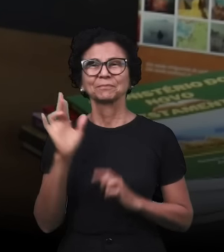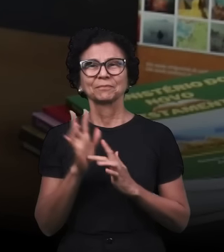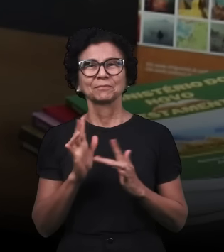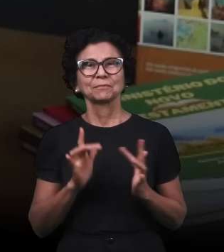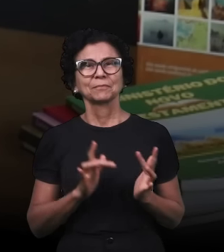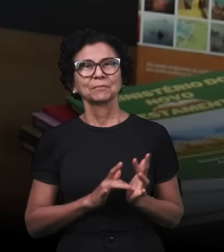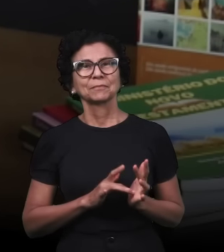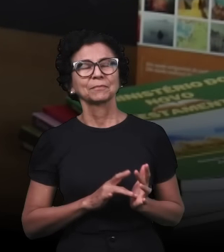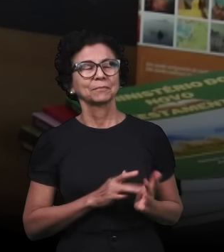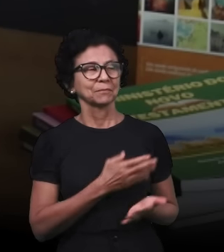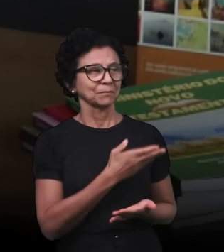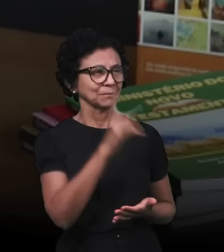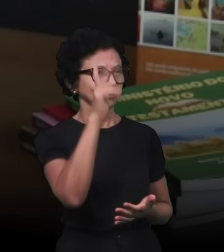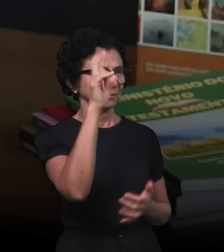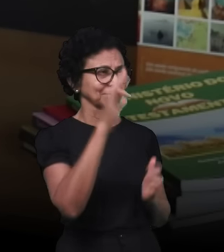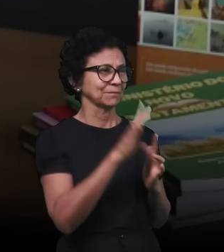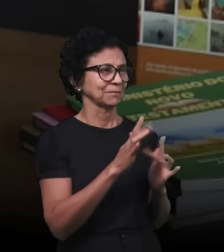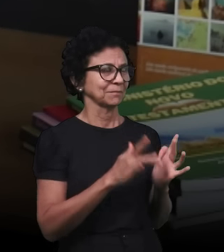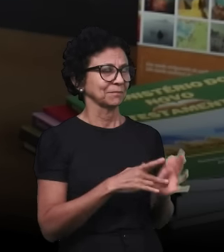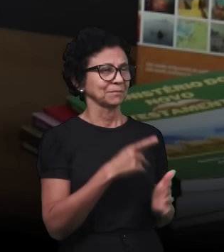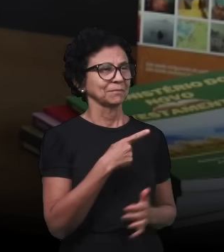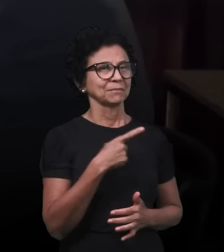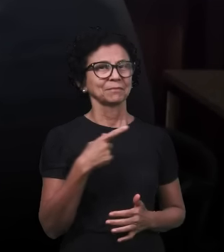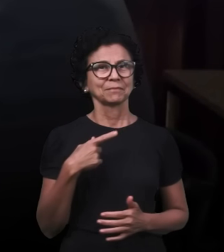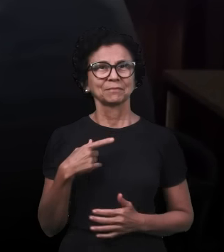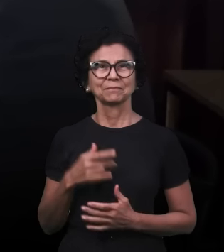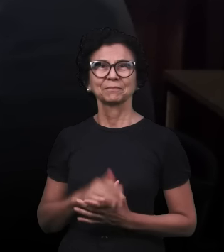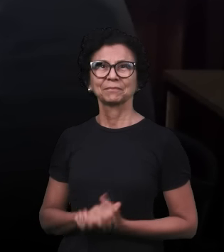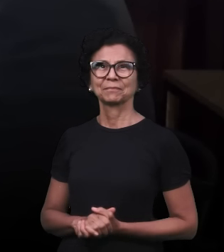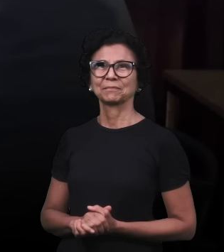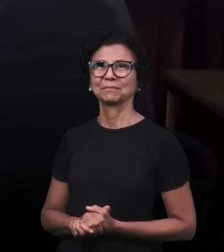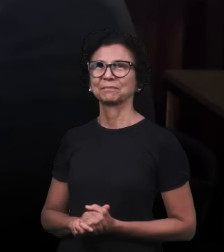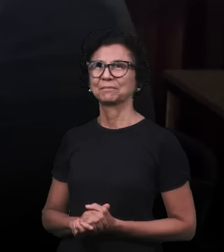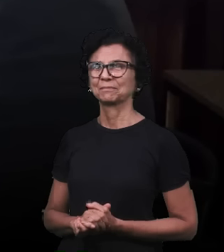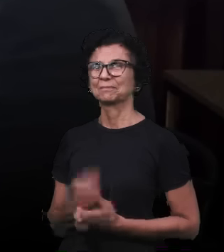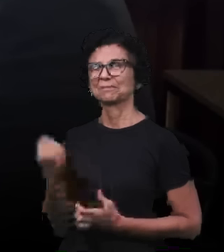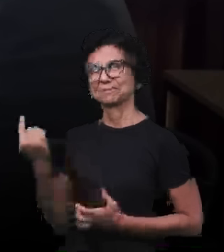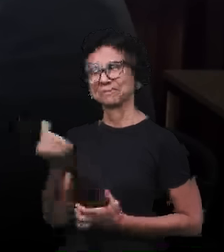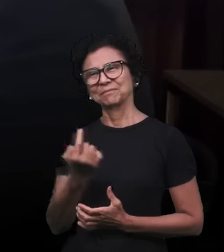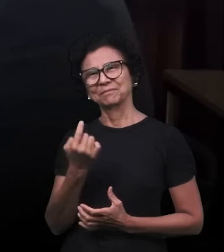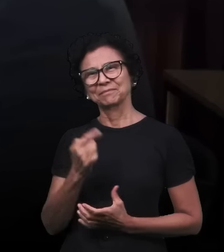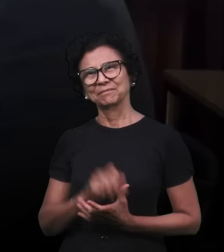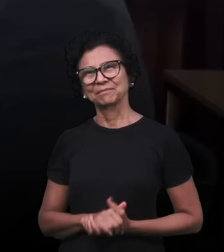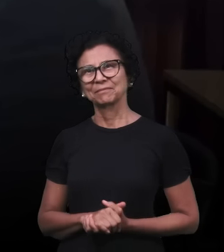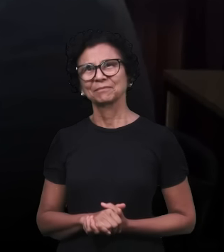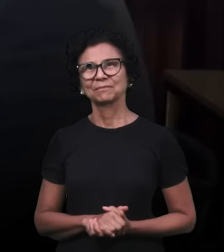do Senhor Jesus, a paz do Senhor Pastor Roberto. A paz do Senhor Pastor Alex, a paz do Senhor a todos.